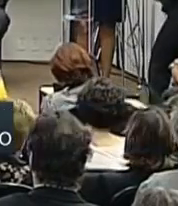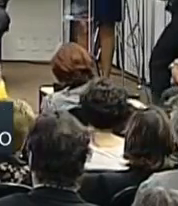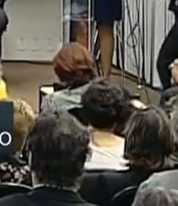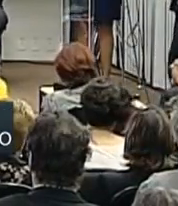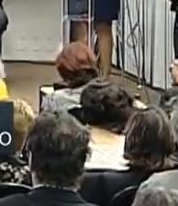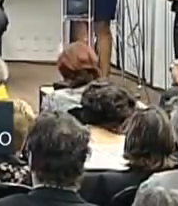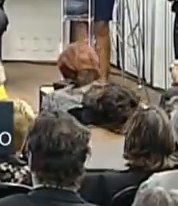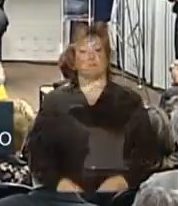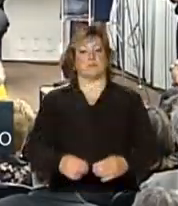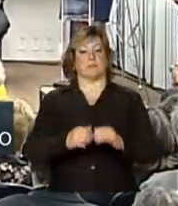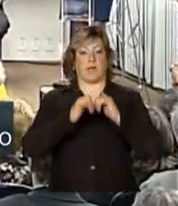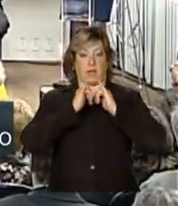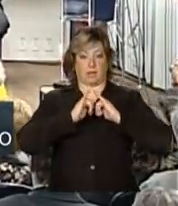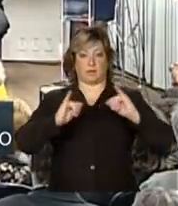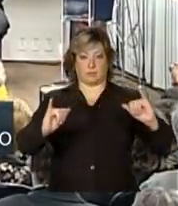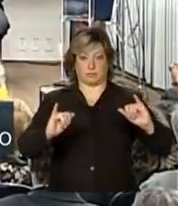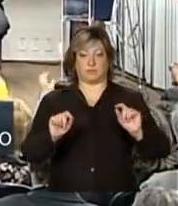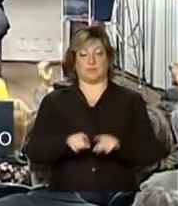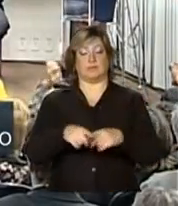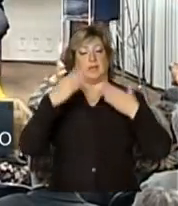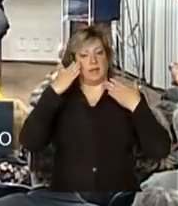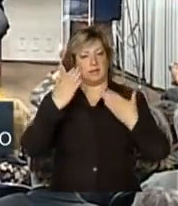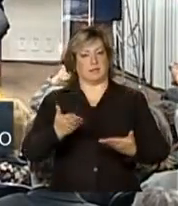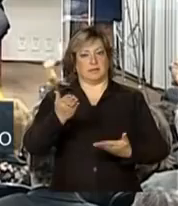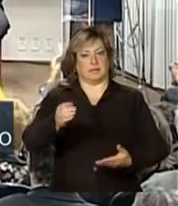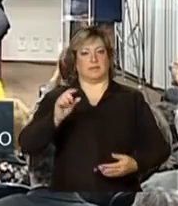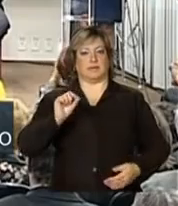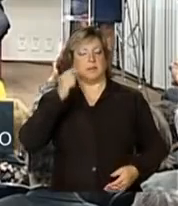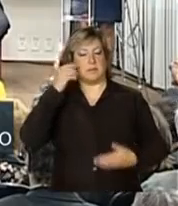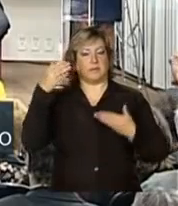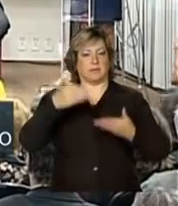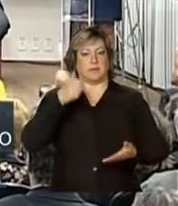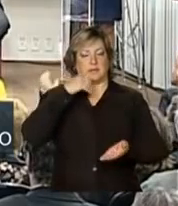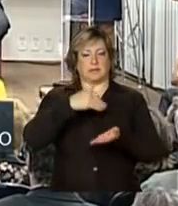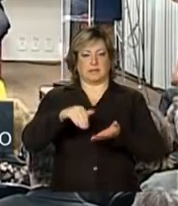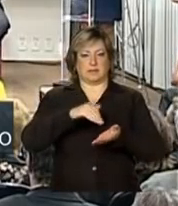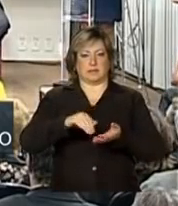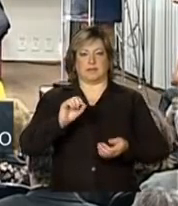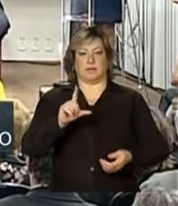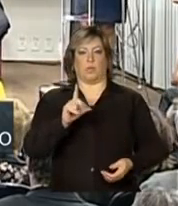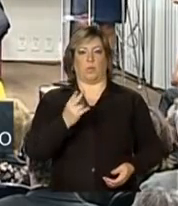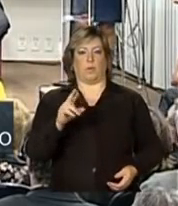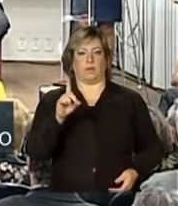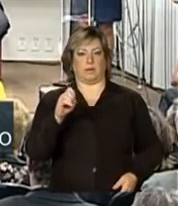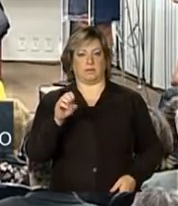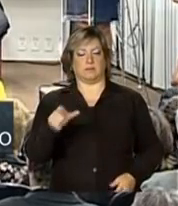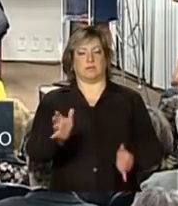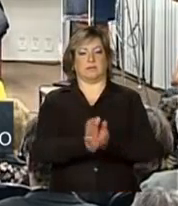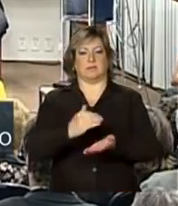Anunciamos e agradecemos a presença da secretária executiva da SPM, senhora Lourdes Bandeira.